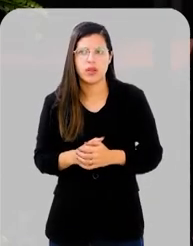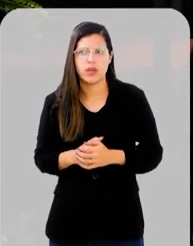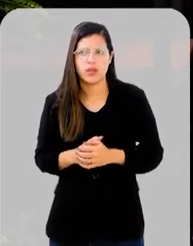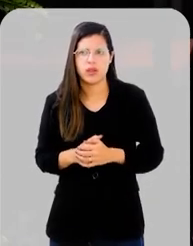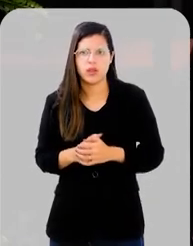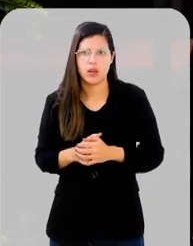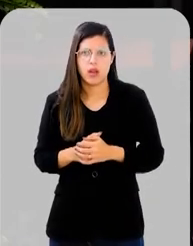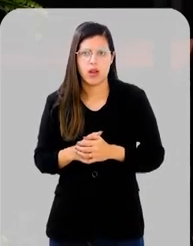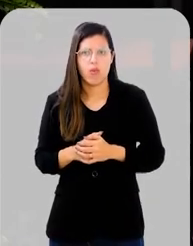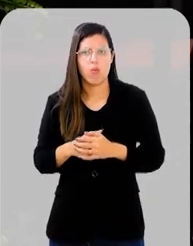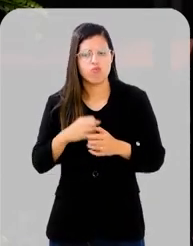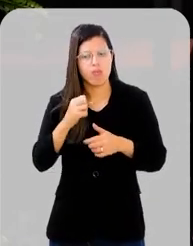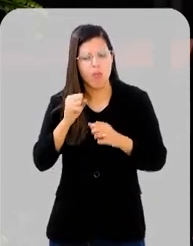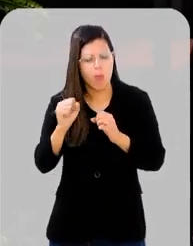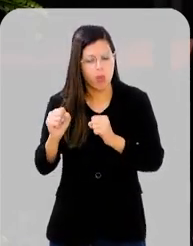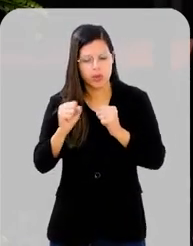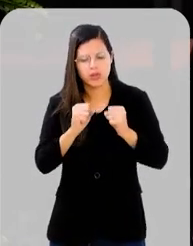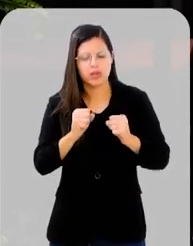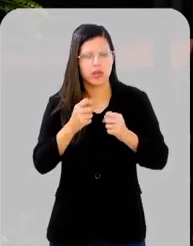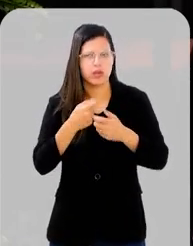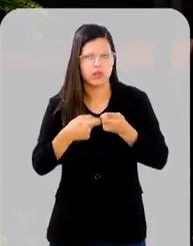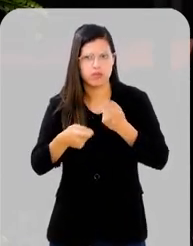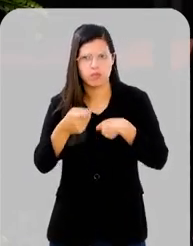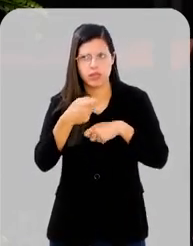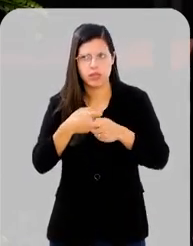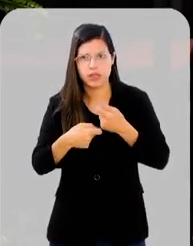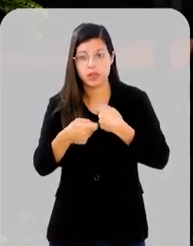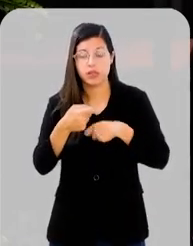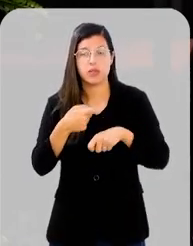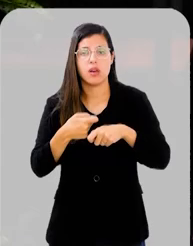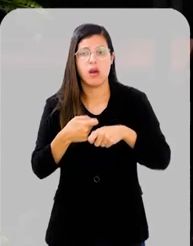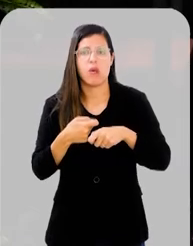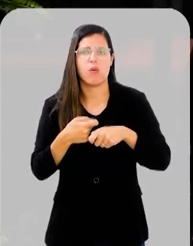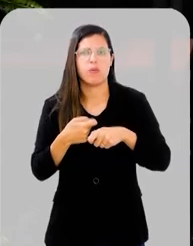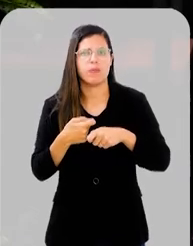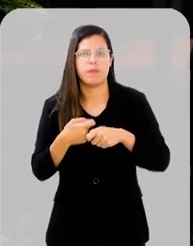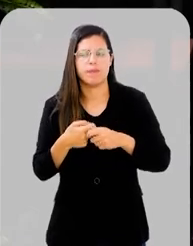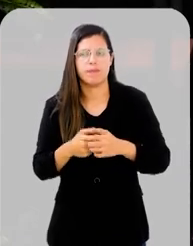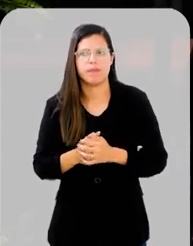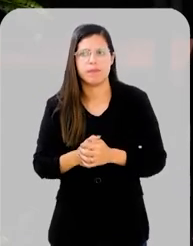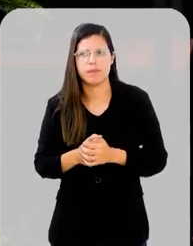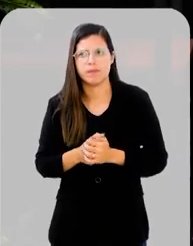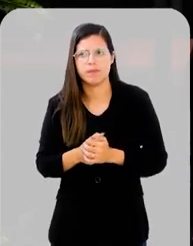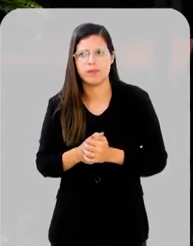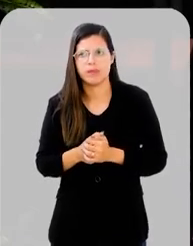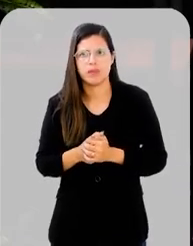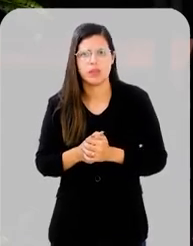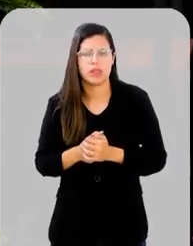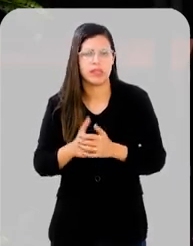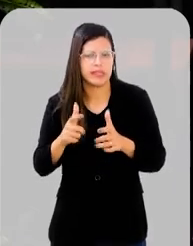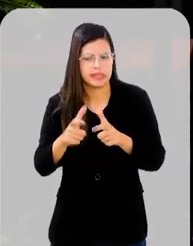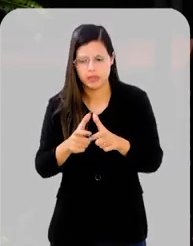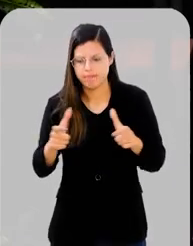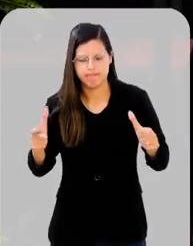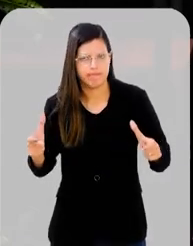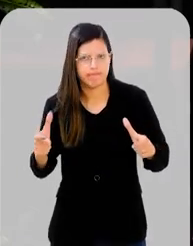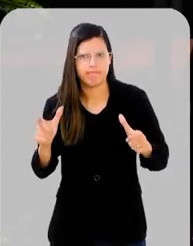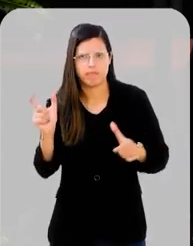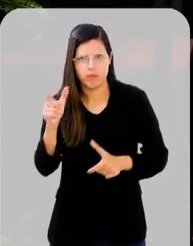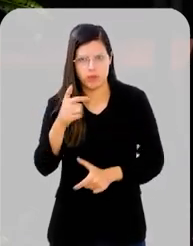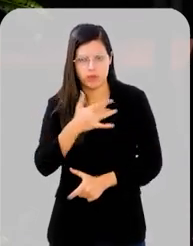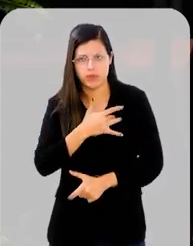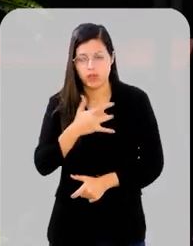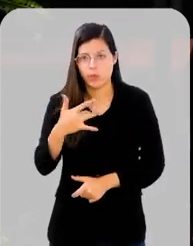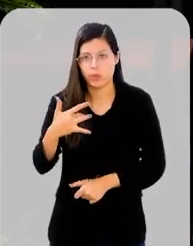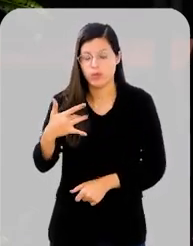a tua potência comercial grande de da grande e massa do plano de saúde